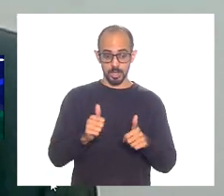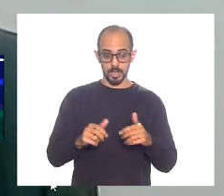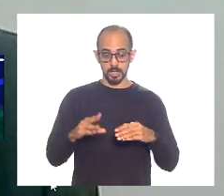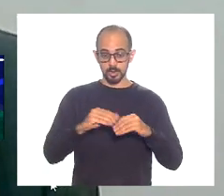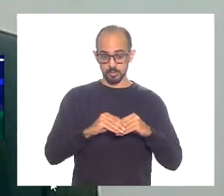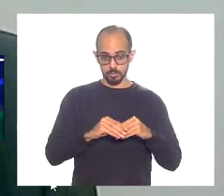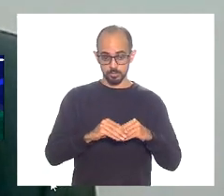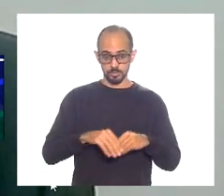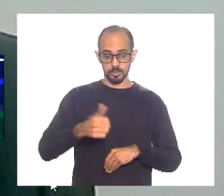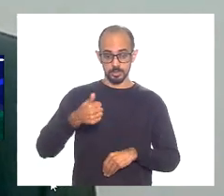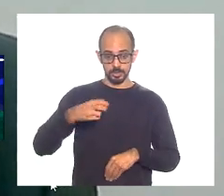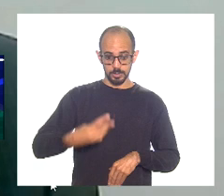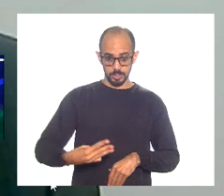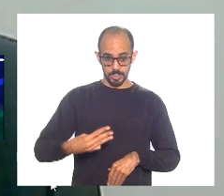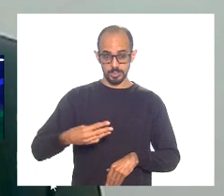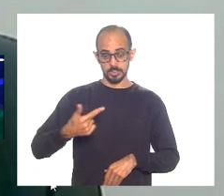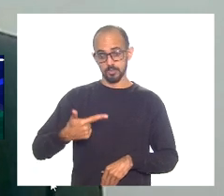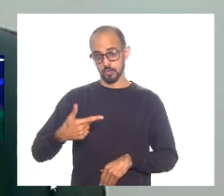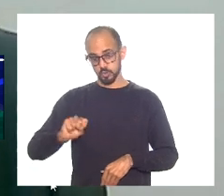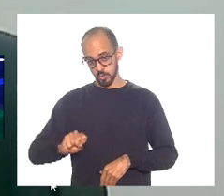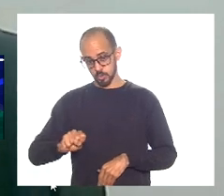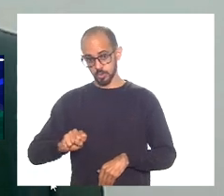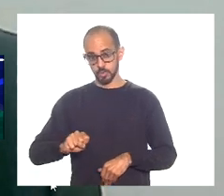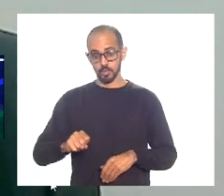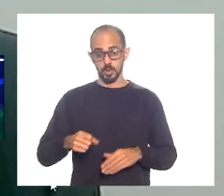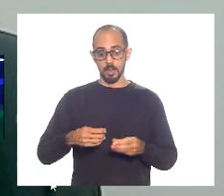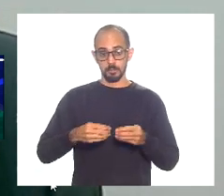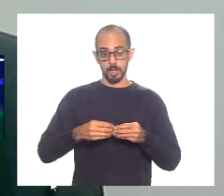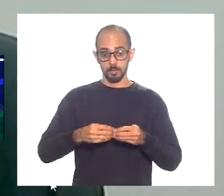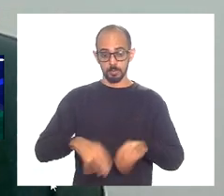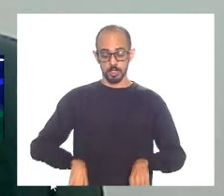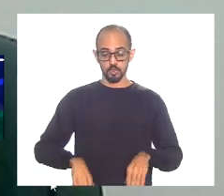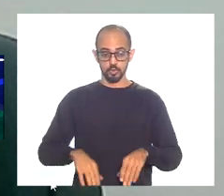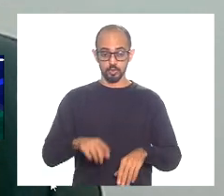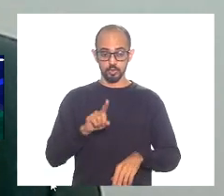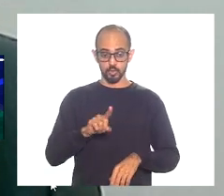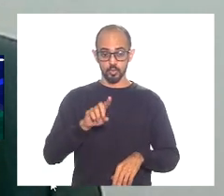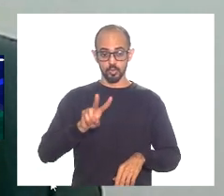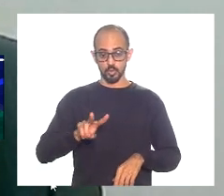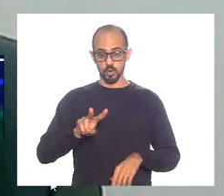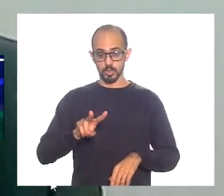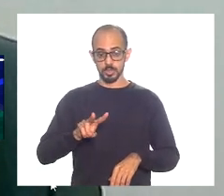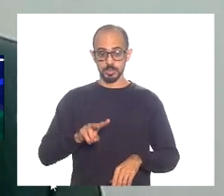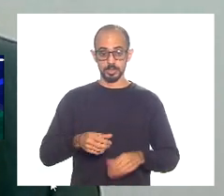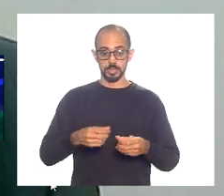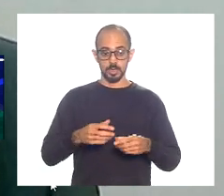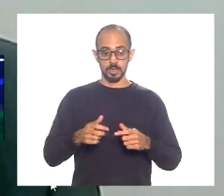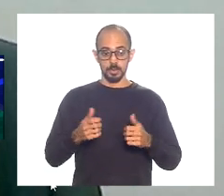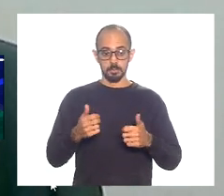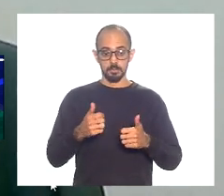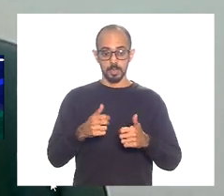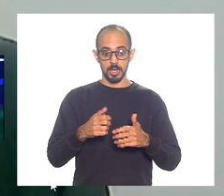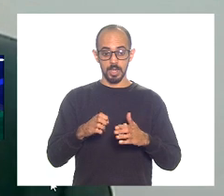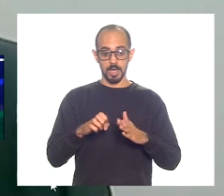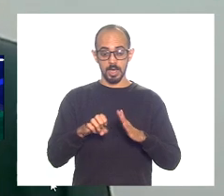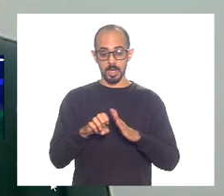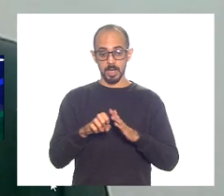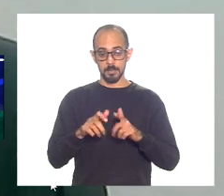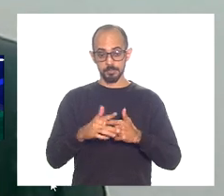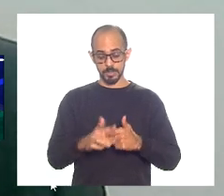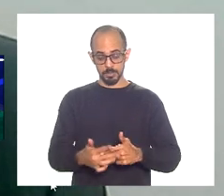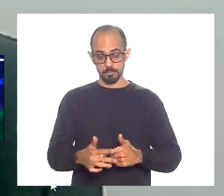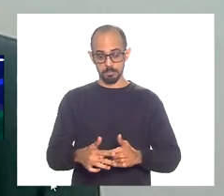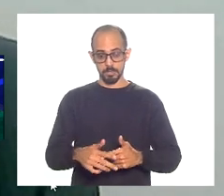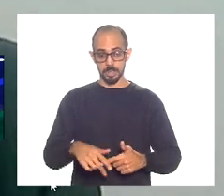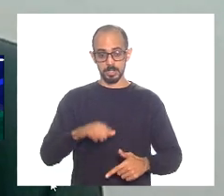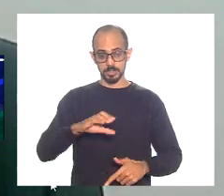às emendas 13 e 28. Pela prejudicabilidade das emendas 1 e 2, pela emenda 11 da CCJ. Pela